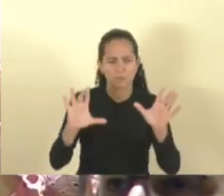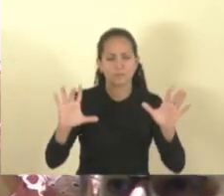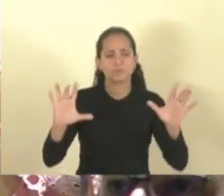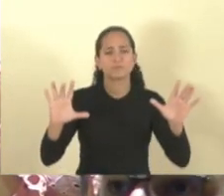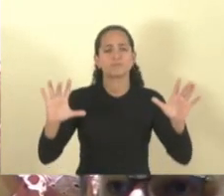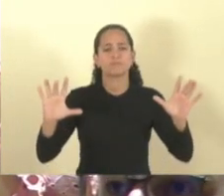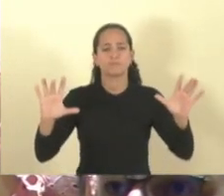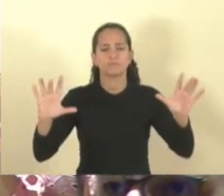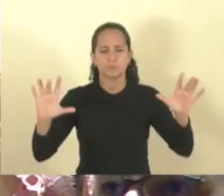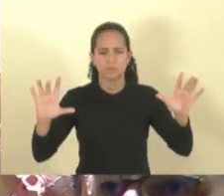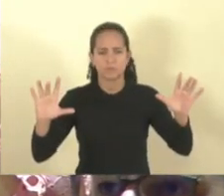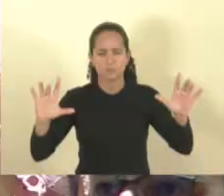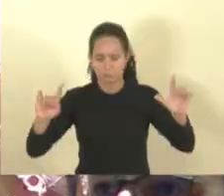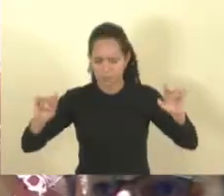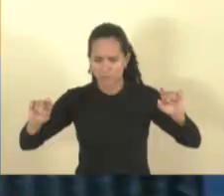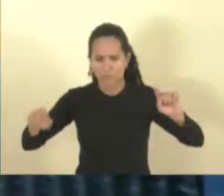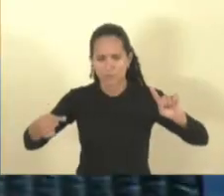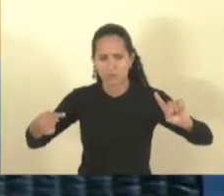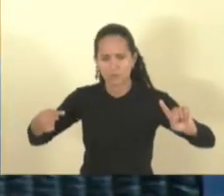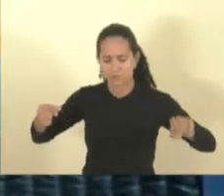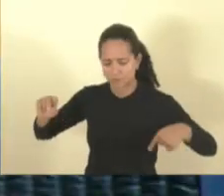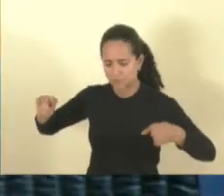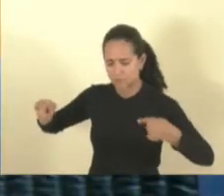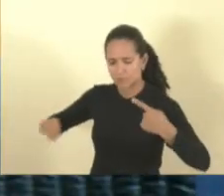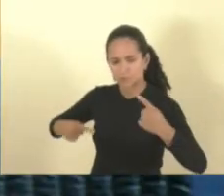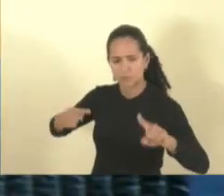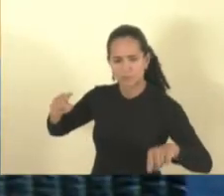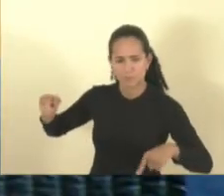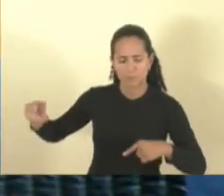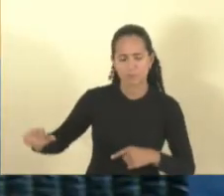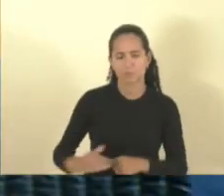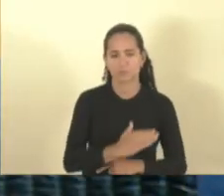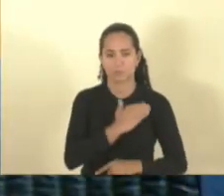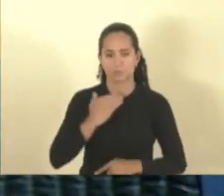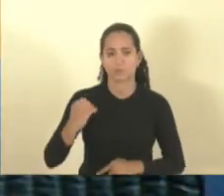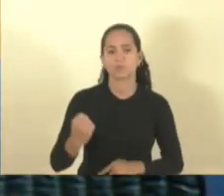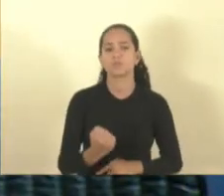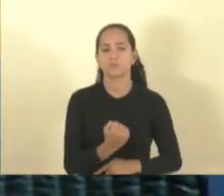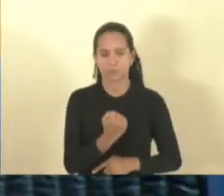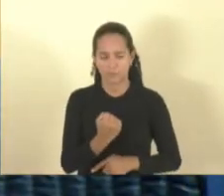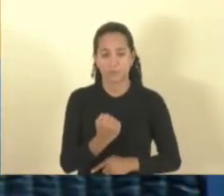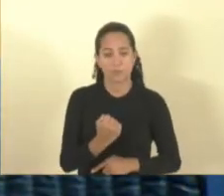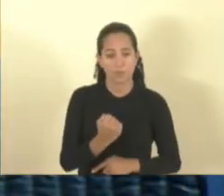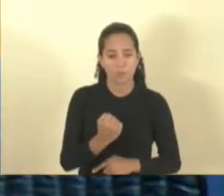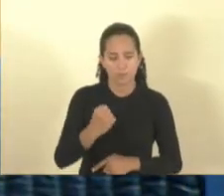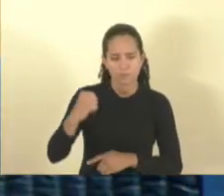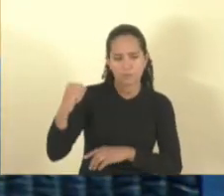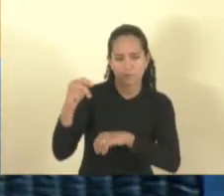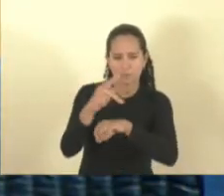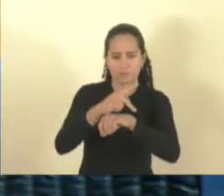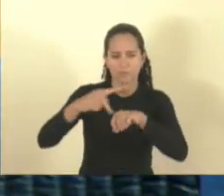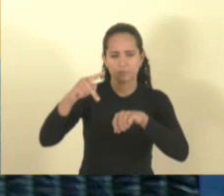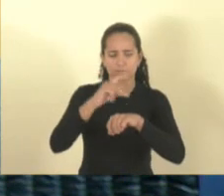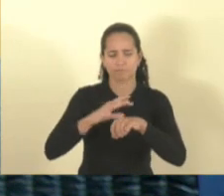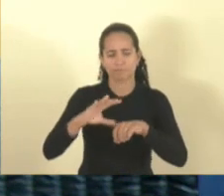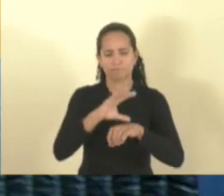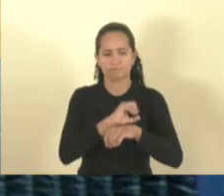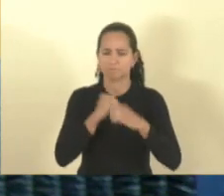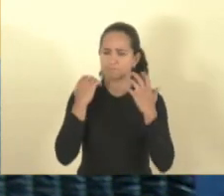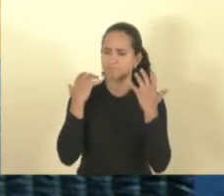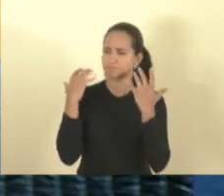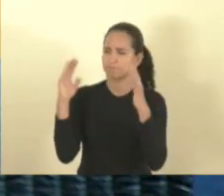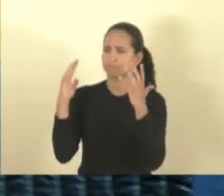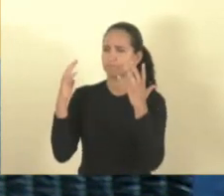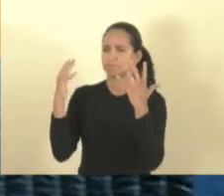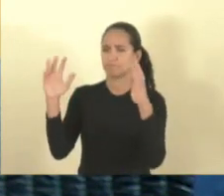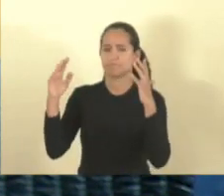ó liberdade. Desafio nosso peito à própria morte. Ó pátria amada,